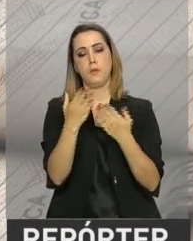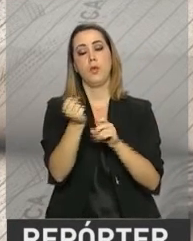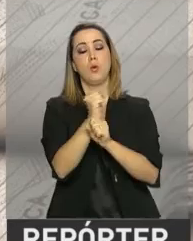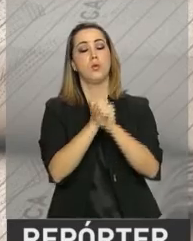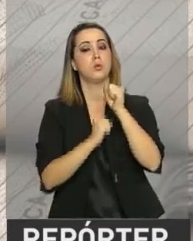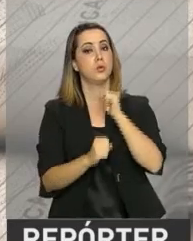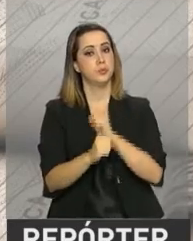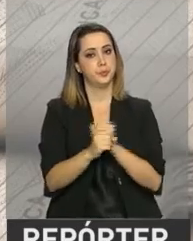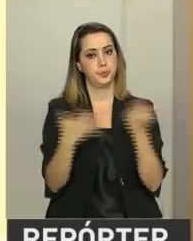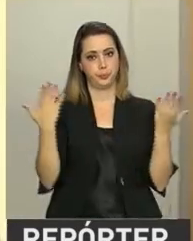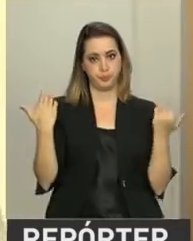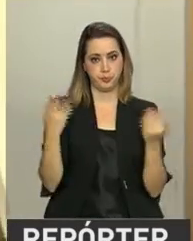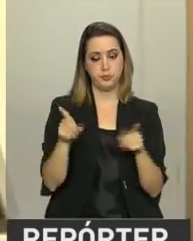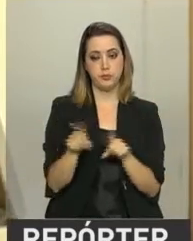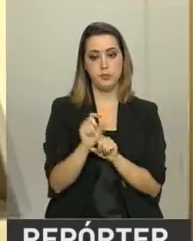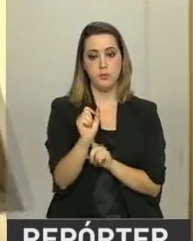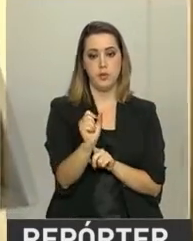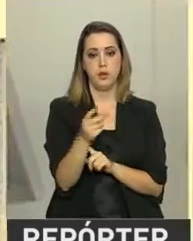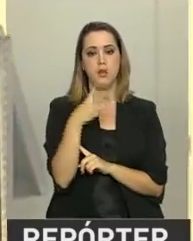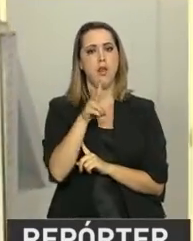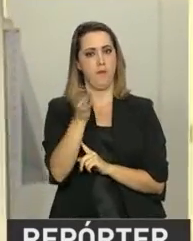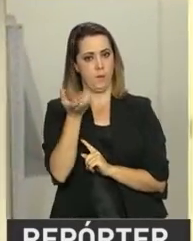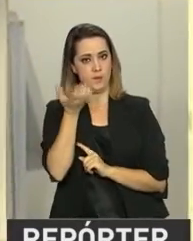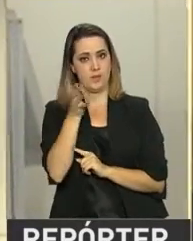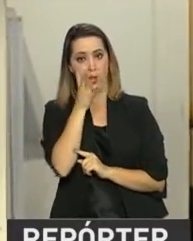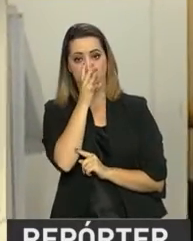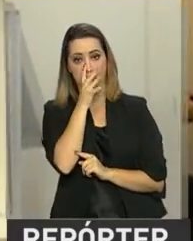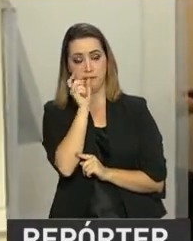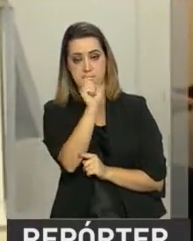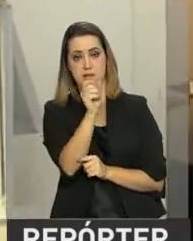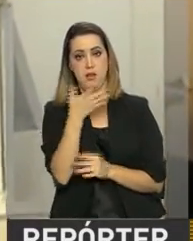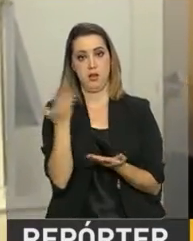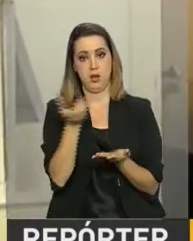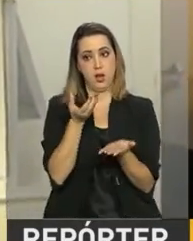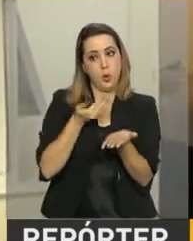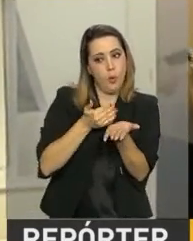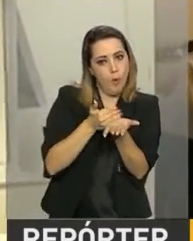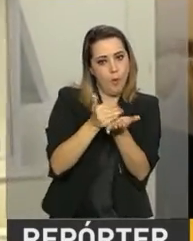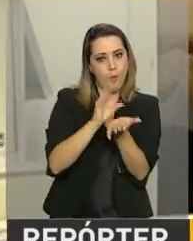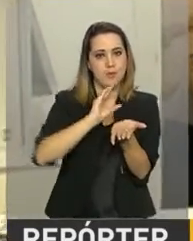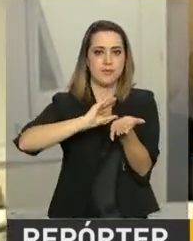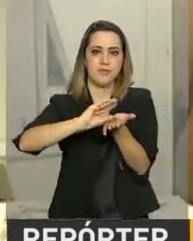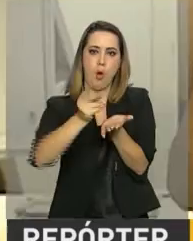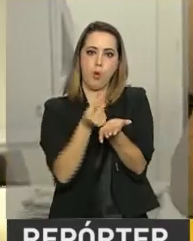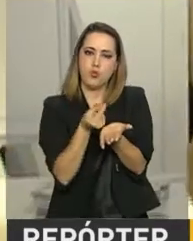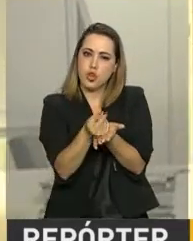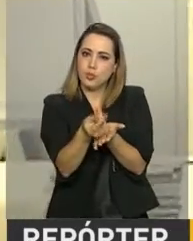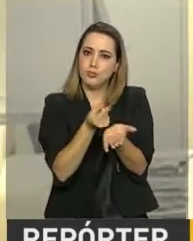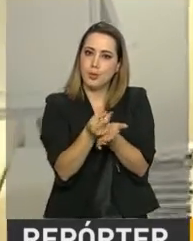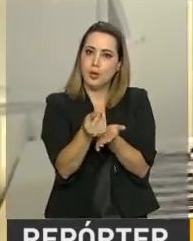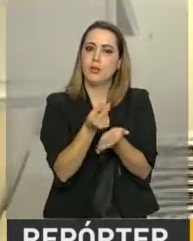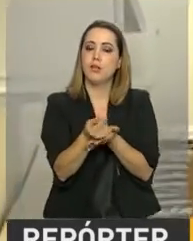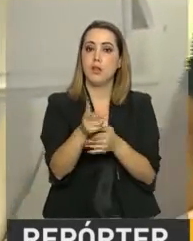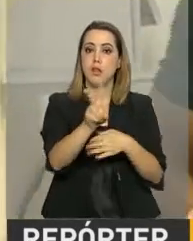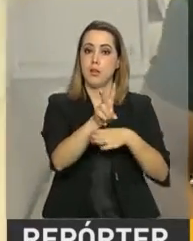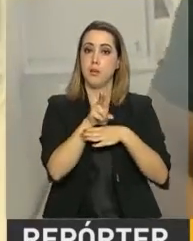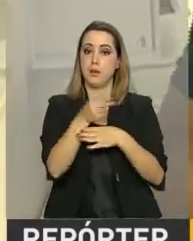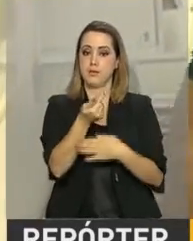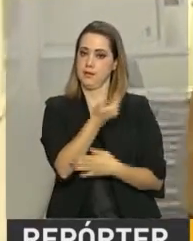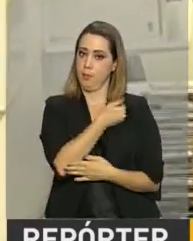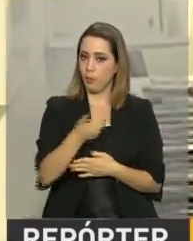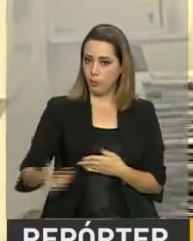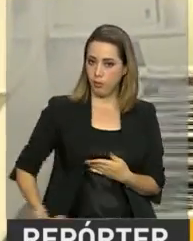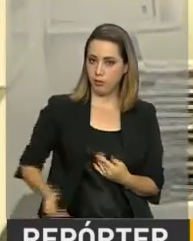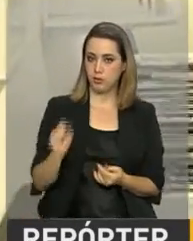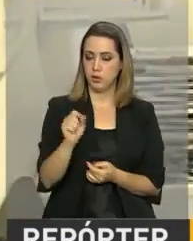outubro de 2015 e se você ficou interessado e quer começar a aplicar no tesouro direto a gente preparou uma sessão de perguntas e respostas